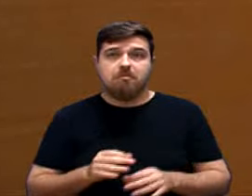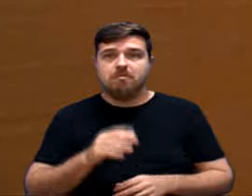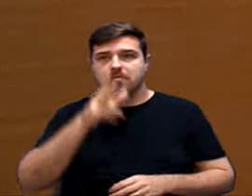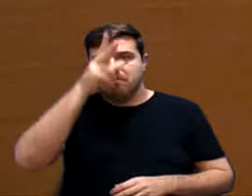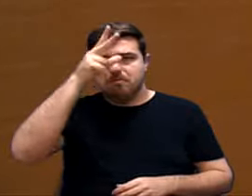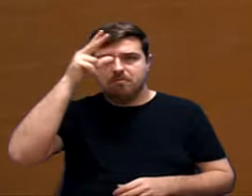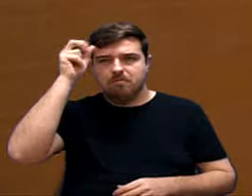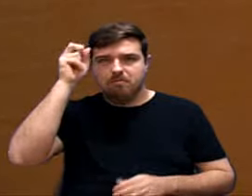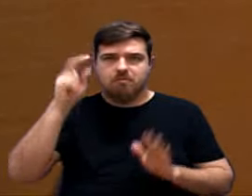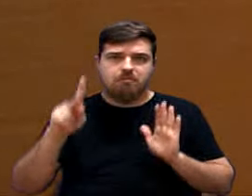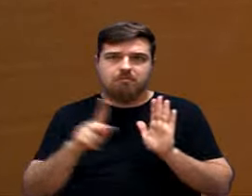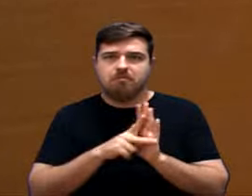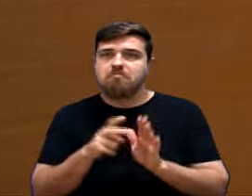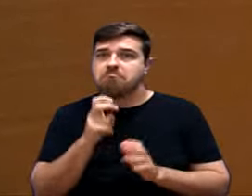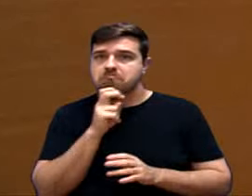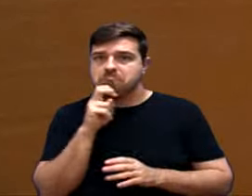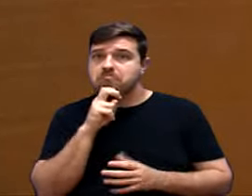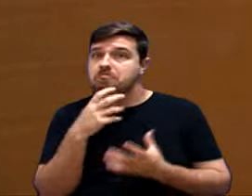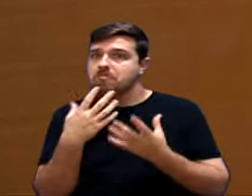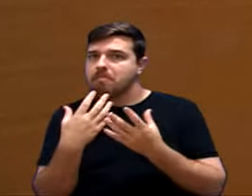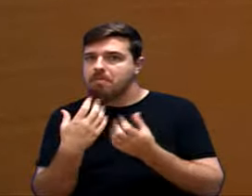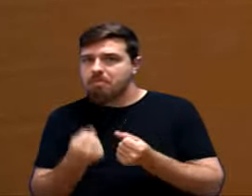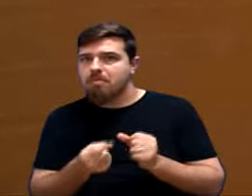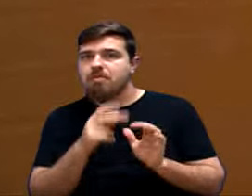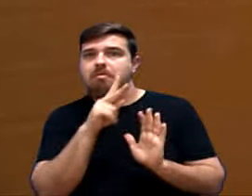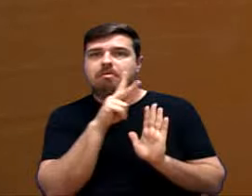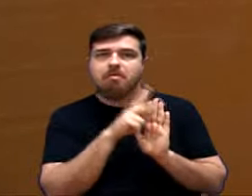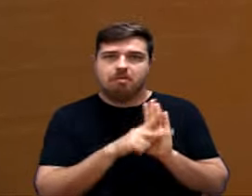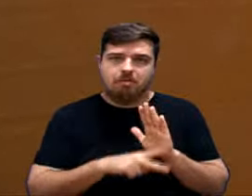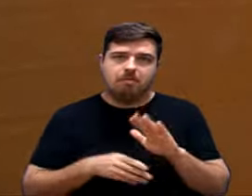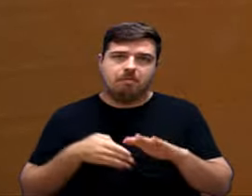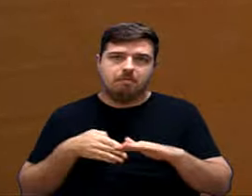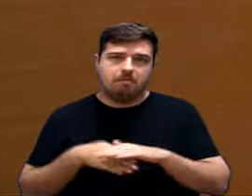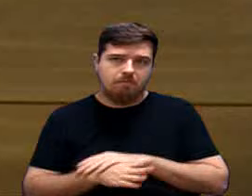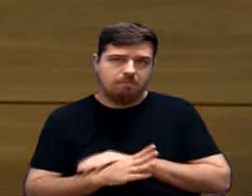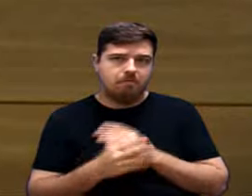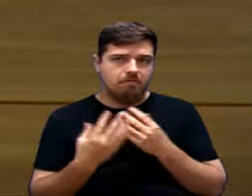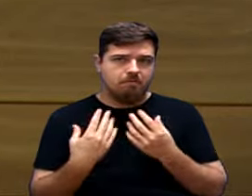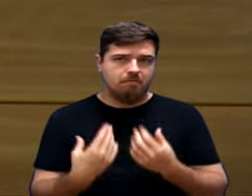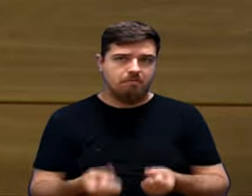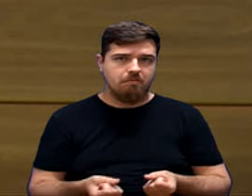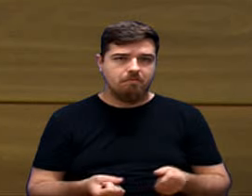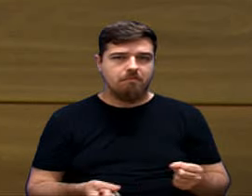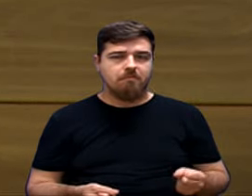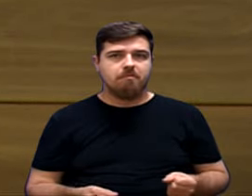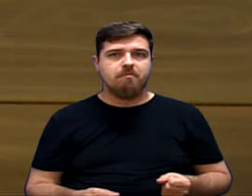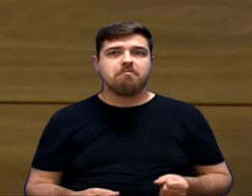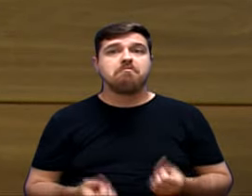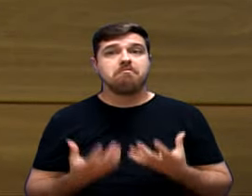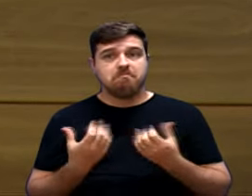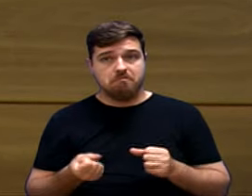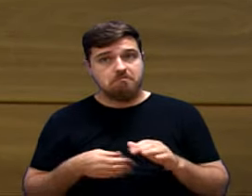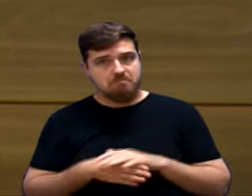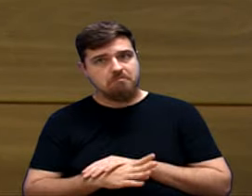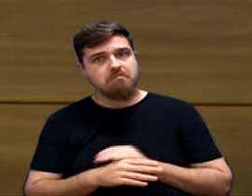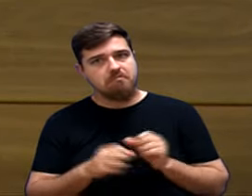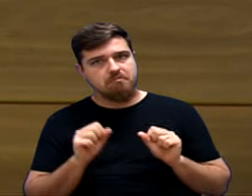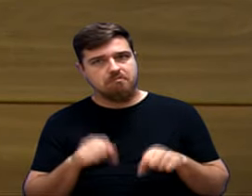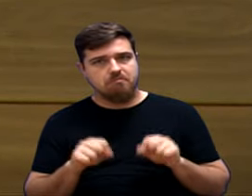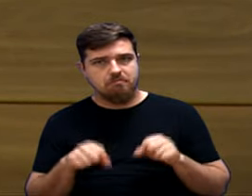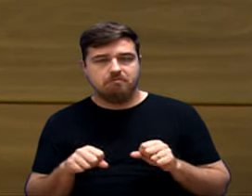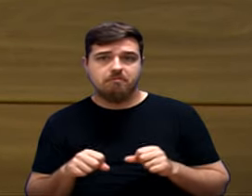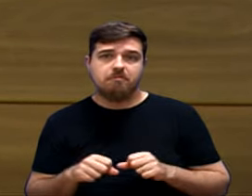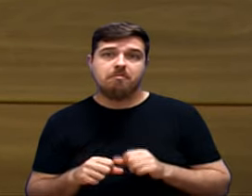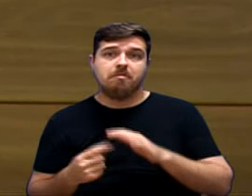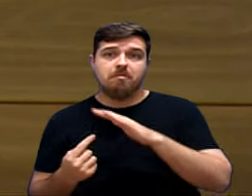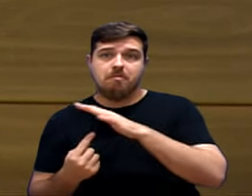Sorocaba ela ela ela aprovou o projeto aprovou o projeto projeto do Parque Aquático